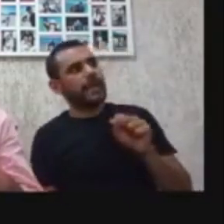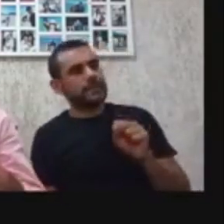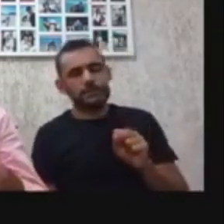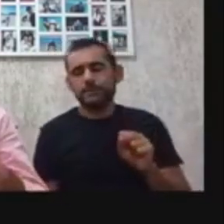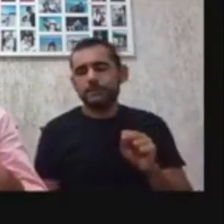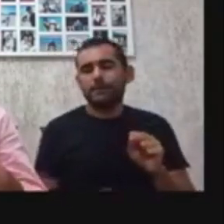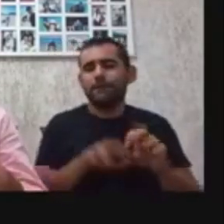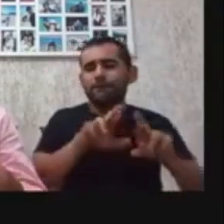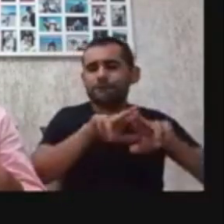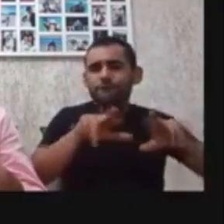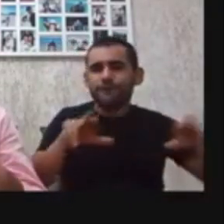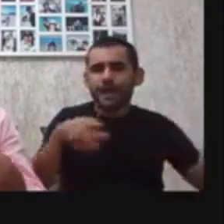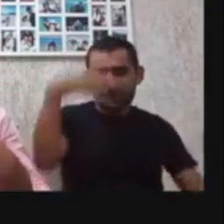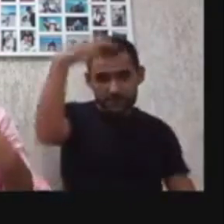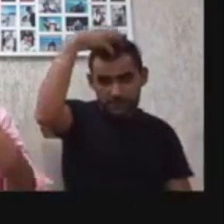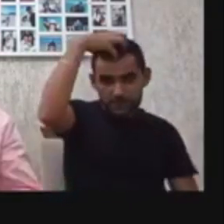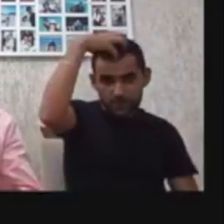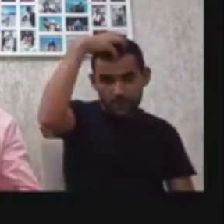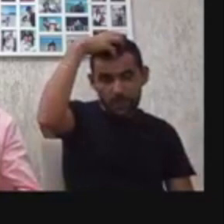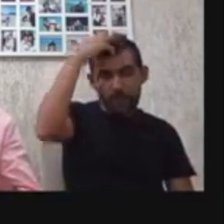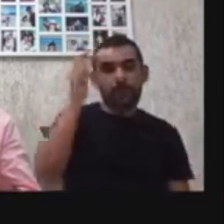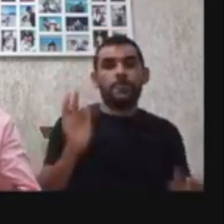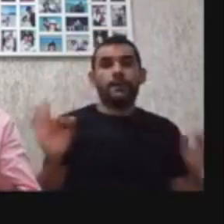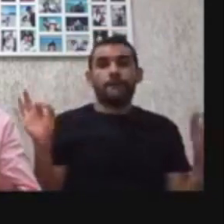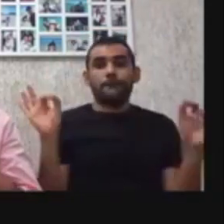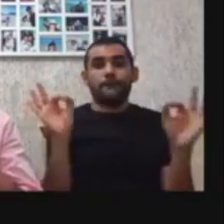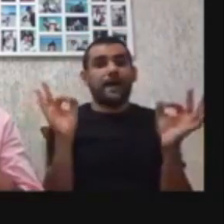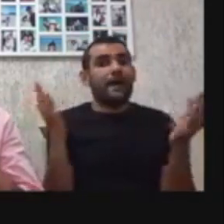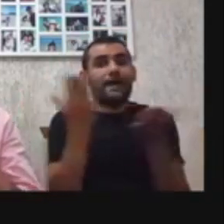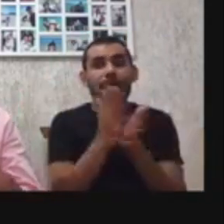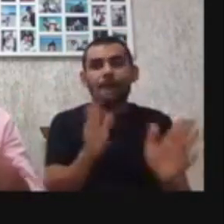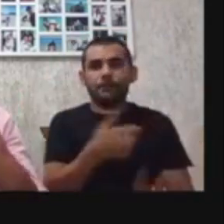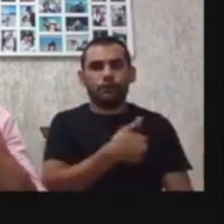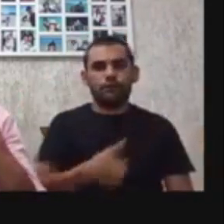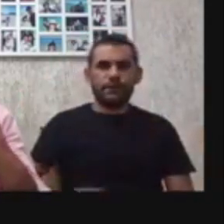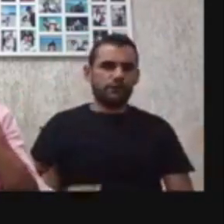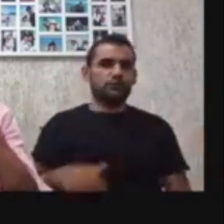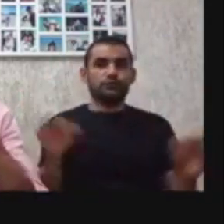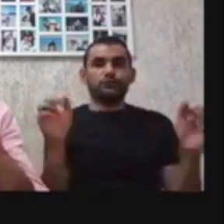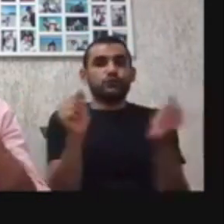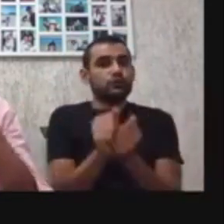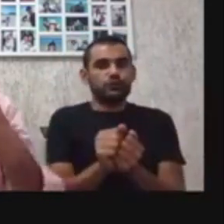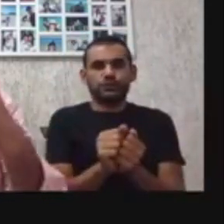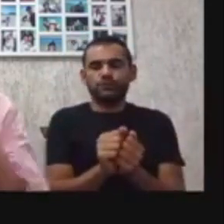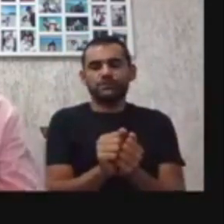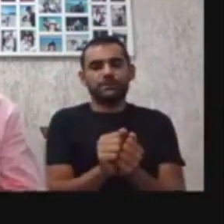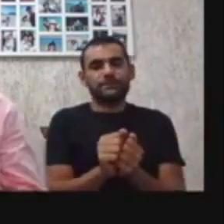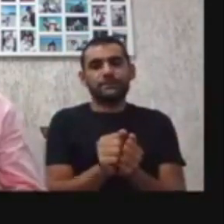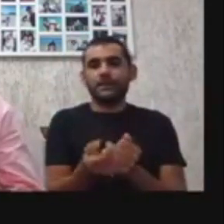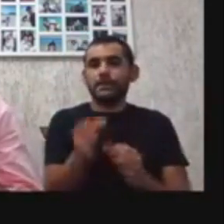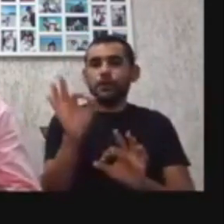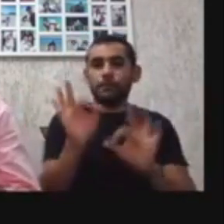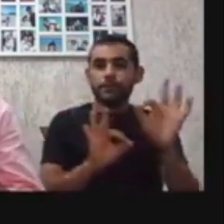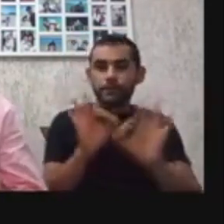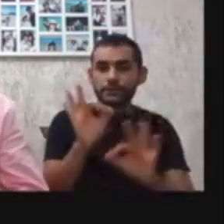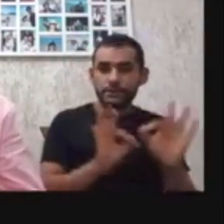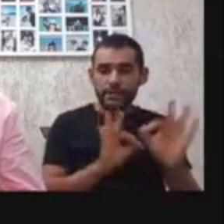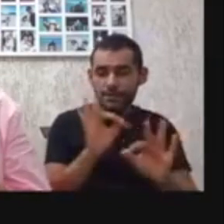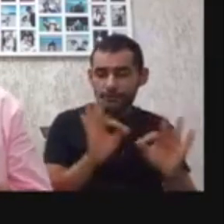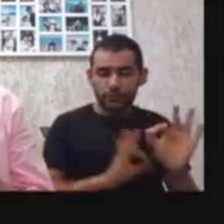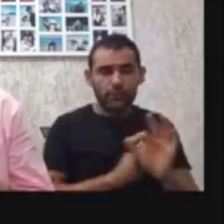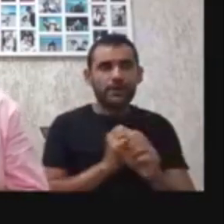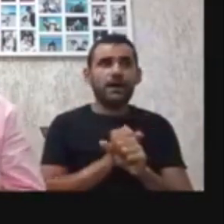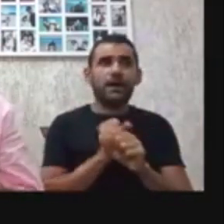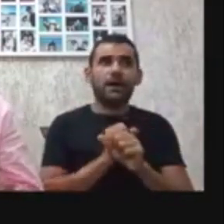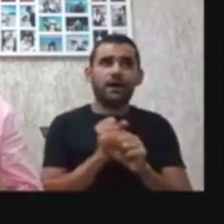João del Rei, termina com o governo. Uhum. E um projeto, ele demanda um certo tempo para ser implantado. A